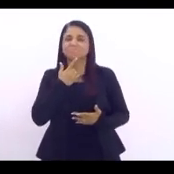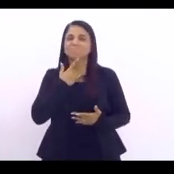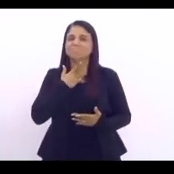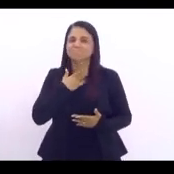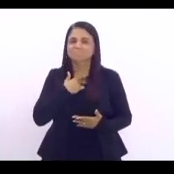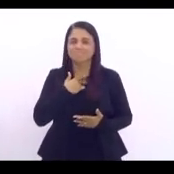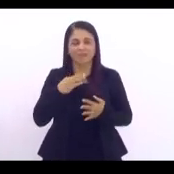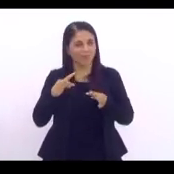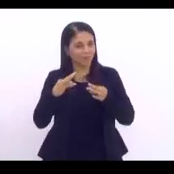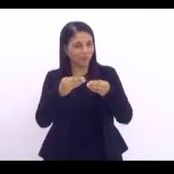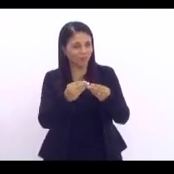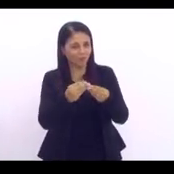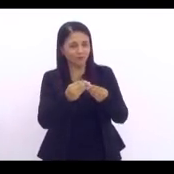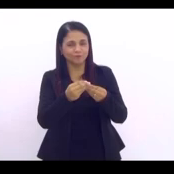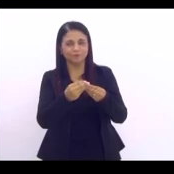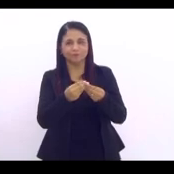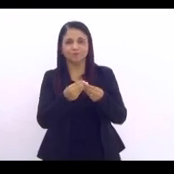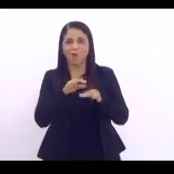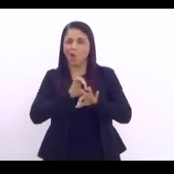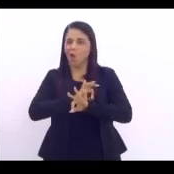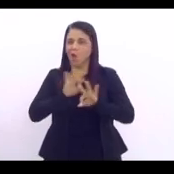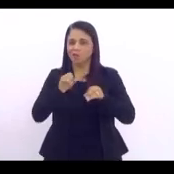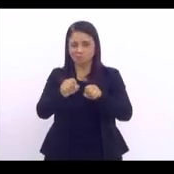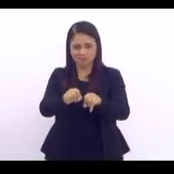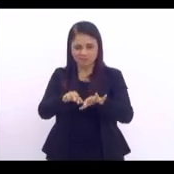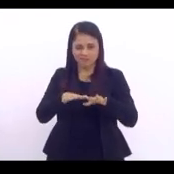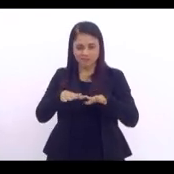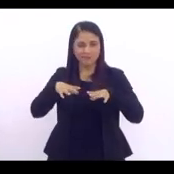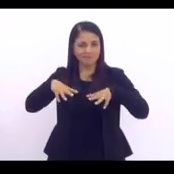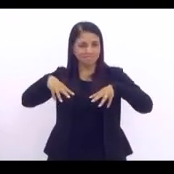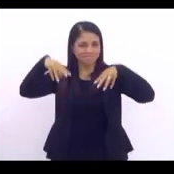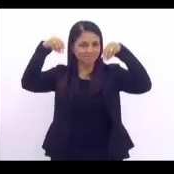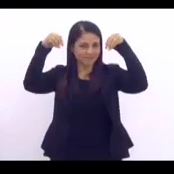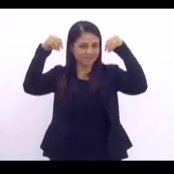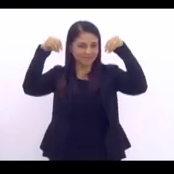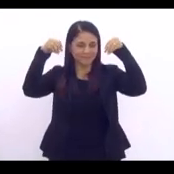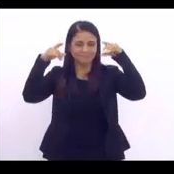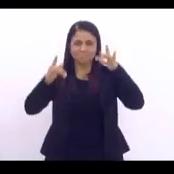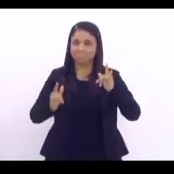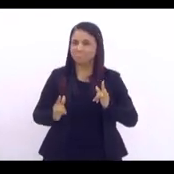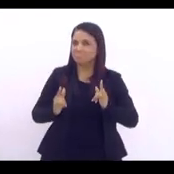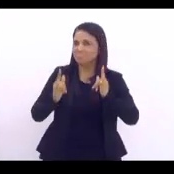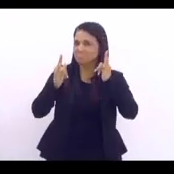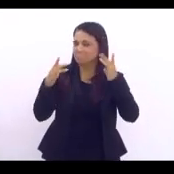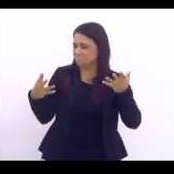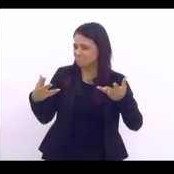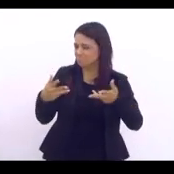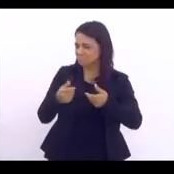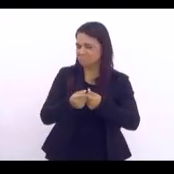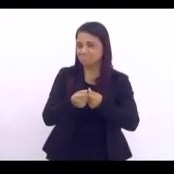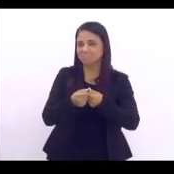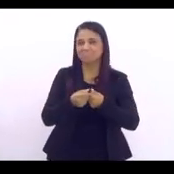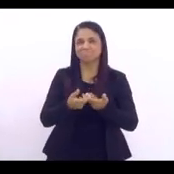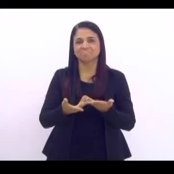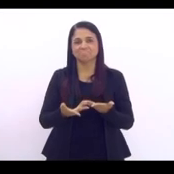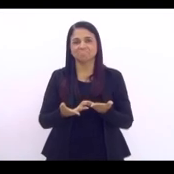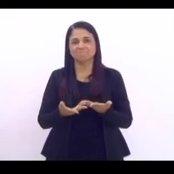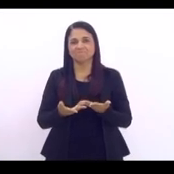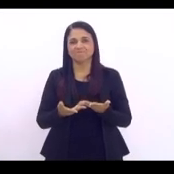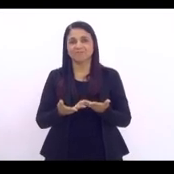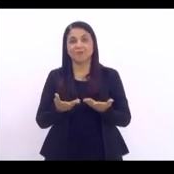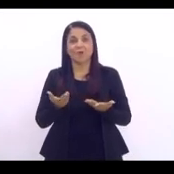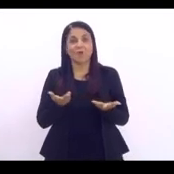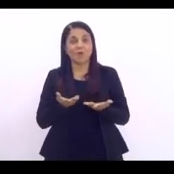sessão nesse prédio maravilhoso, que é o prédio do Tiradentes, e hoje, senhor presidente, é uma data muito importante,